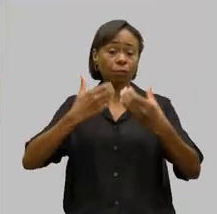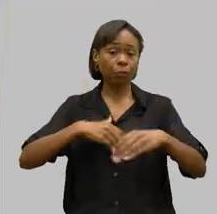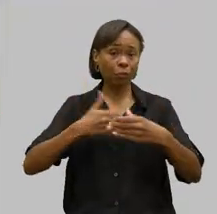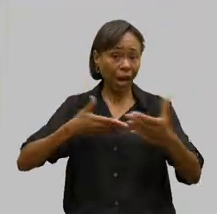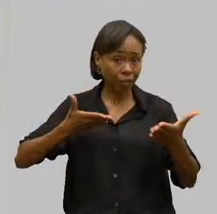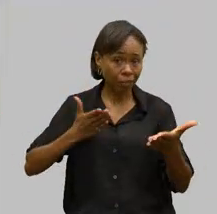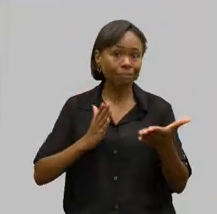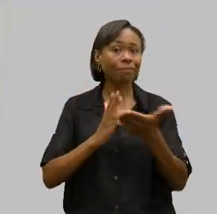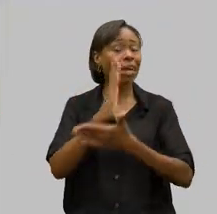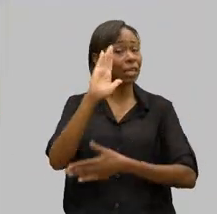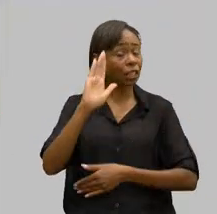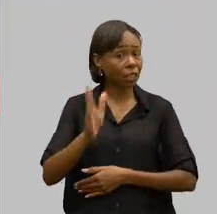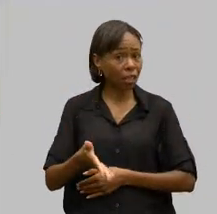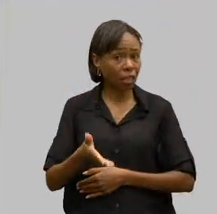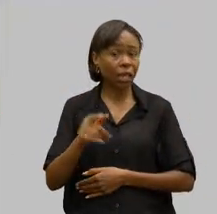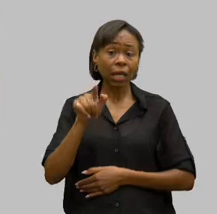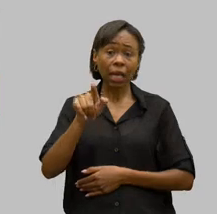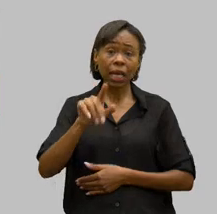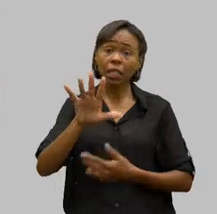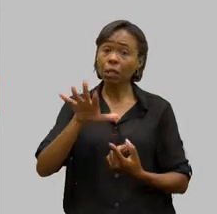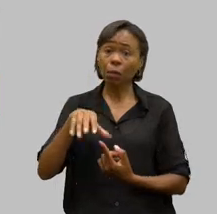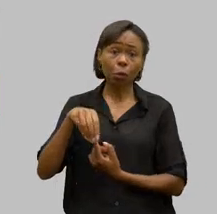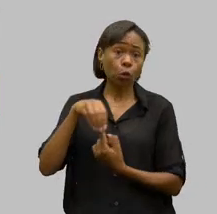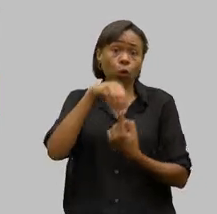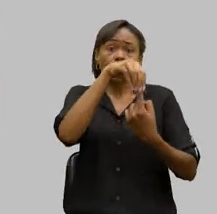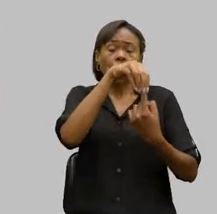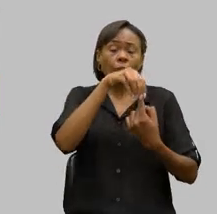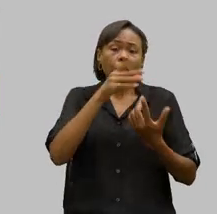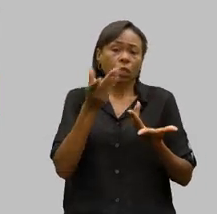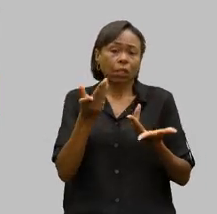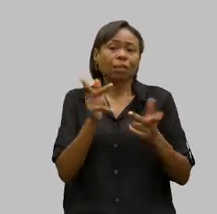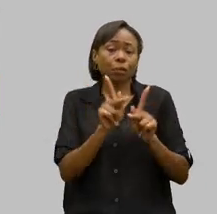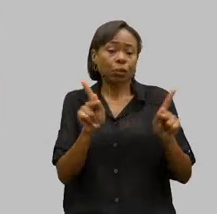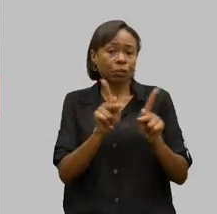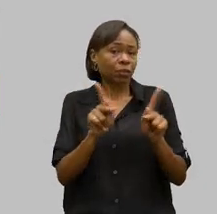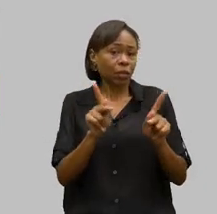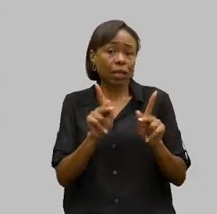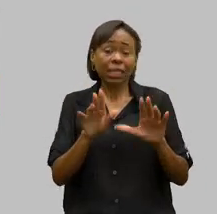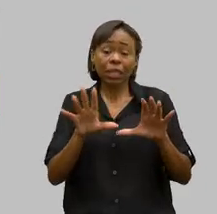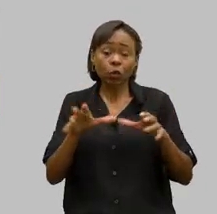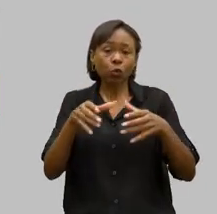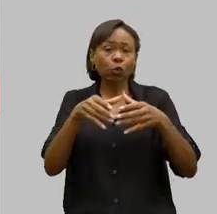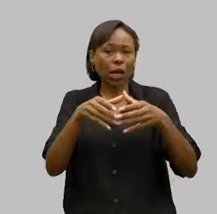de terem prioridade para atuar nas suas próprias comunidades.